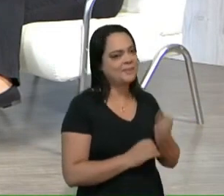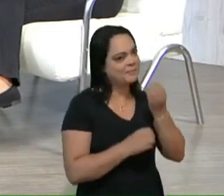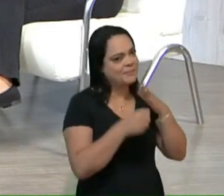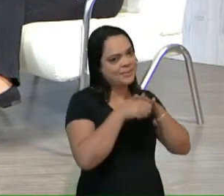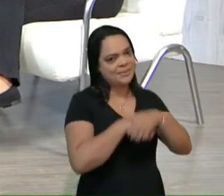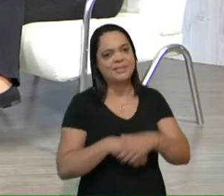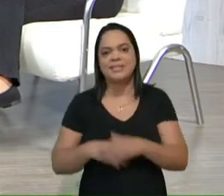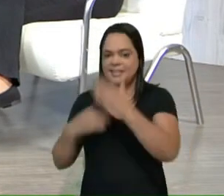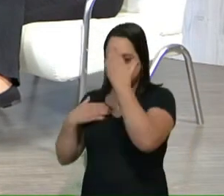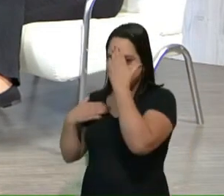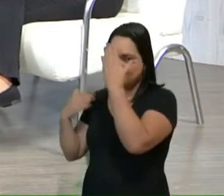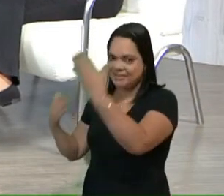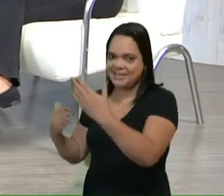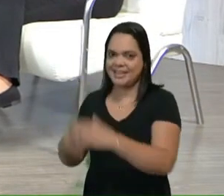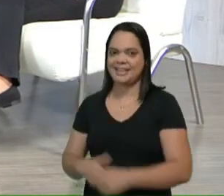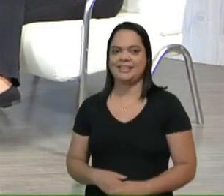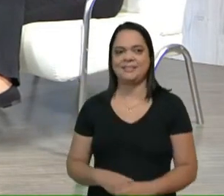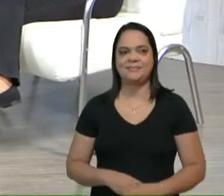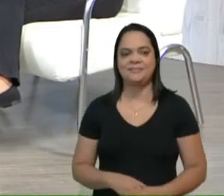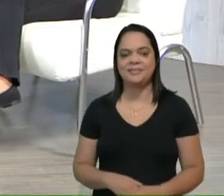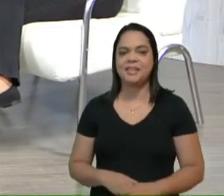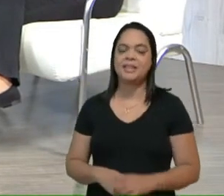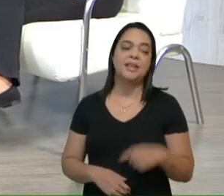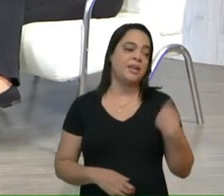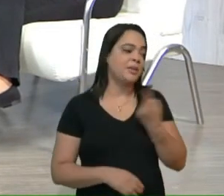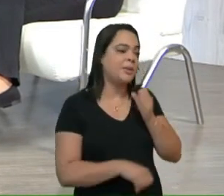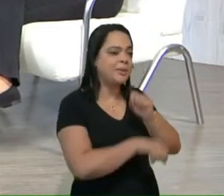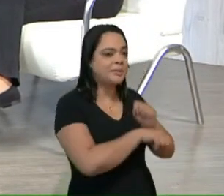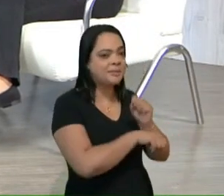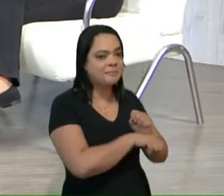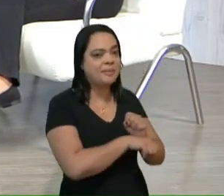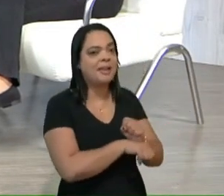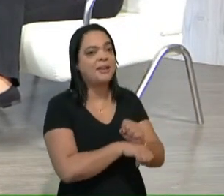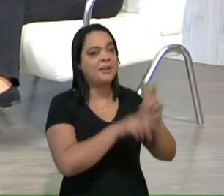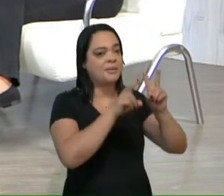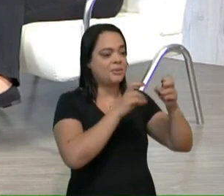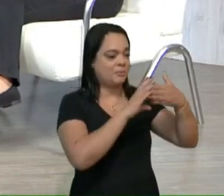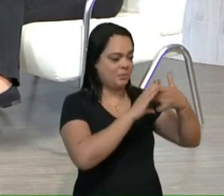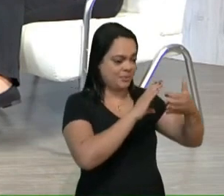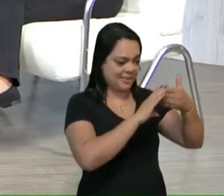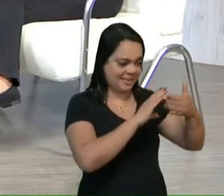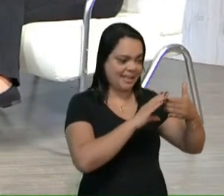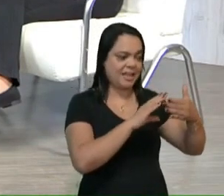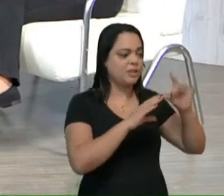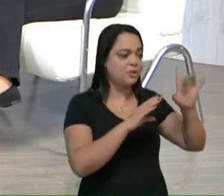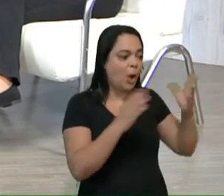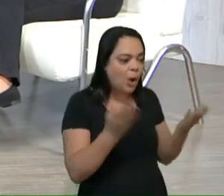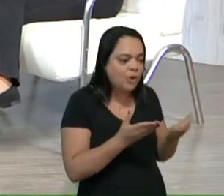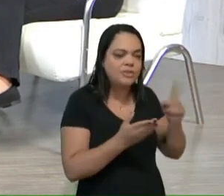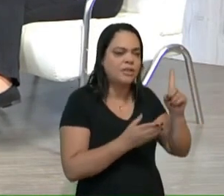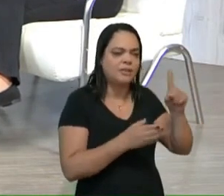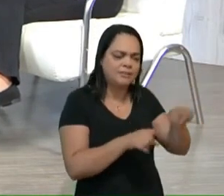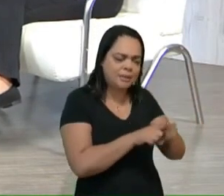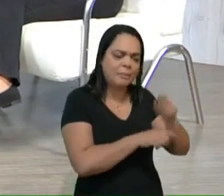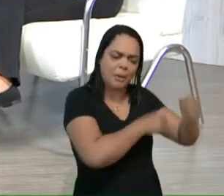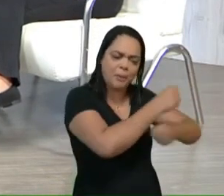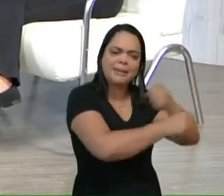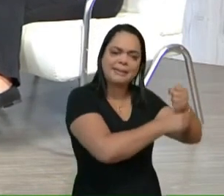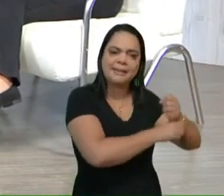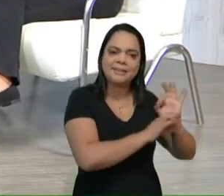boa noite obrigada obrigada tá e a gente espera não só falar das doenças raras nessa data mas também no decorrer do ano